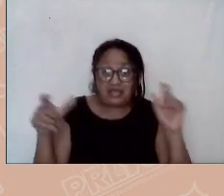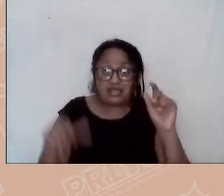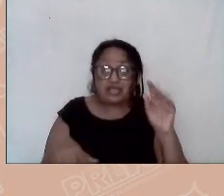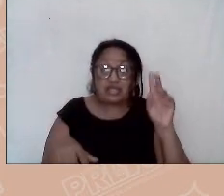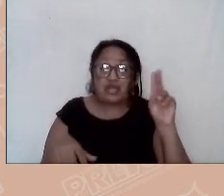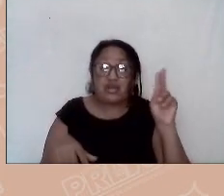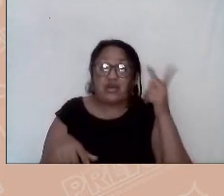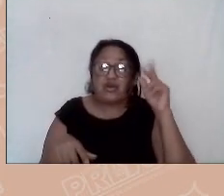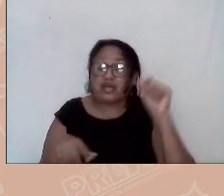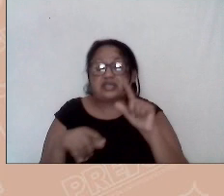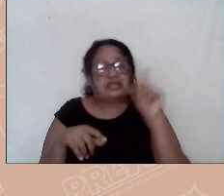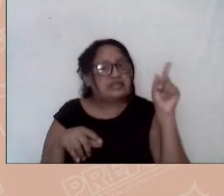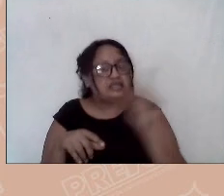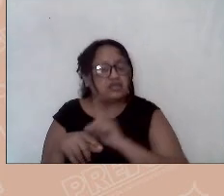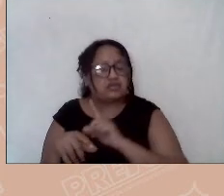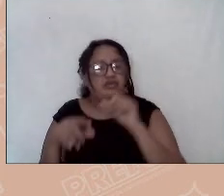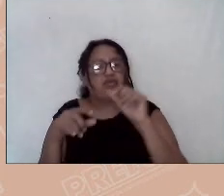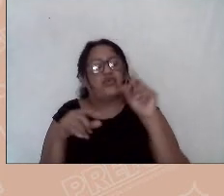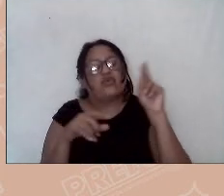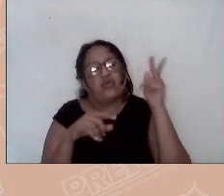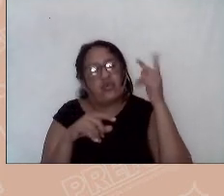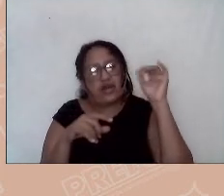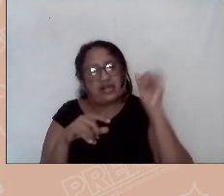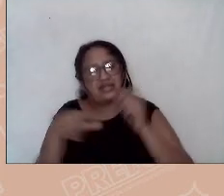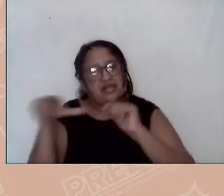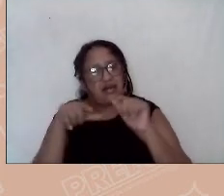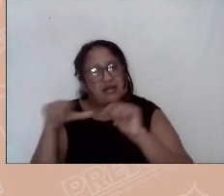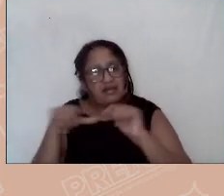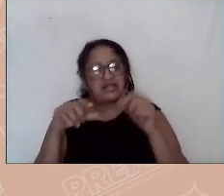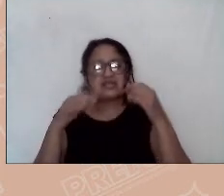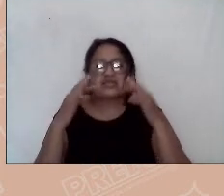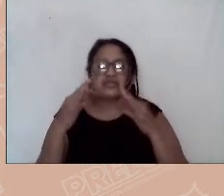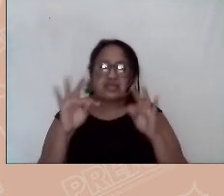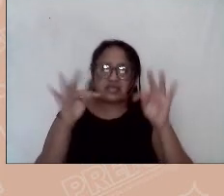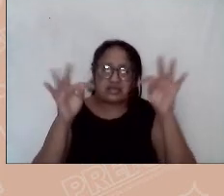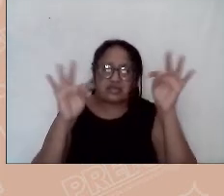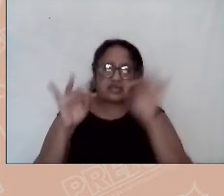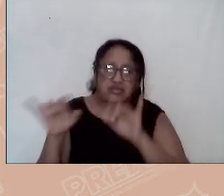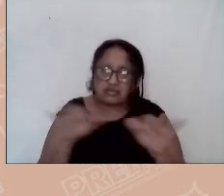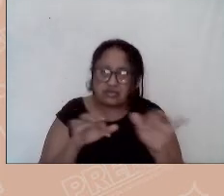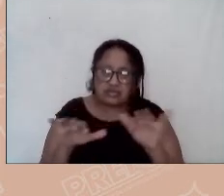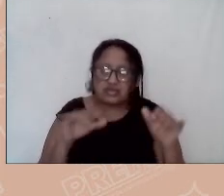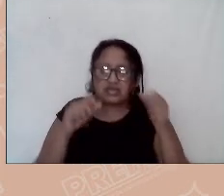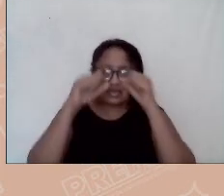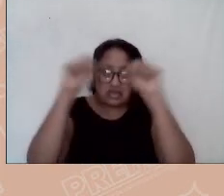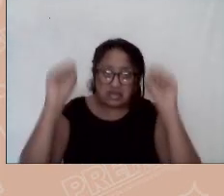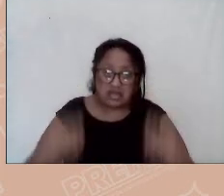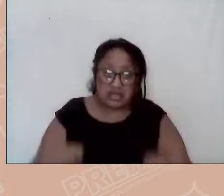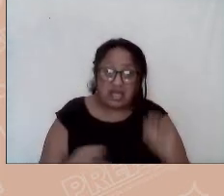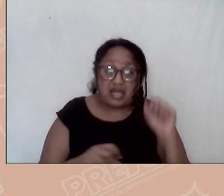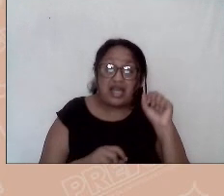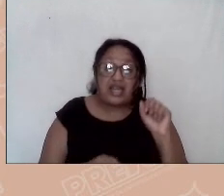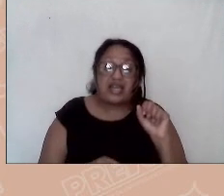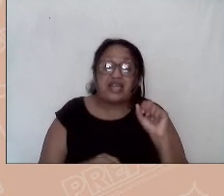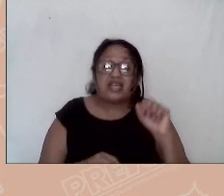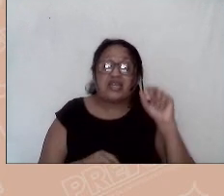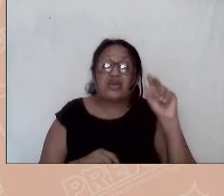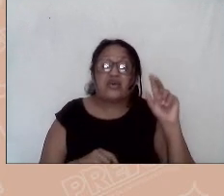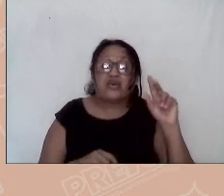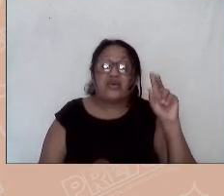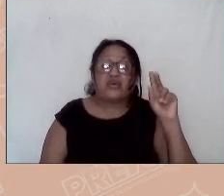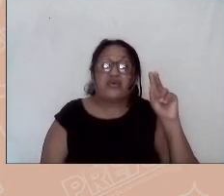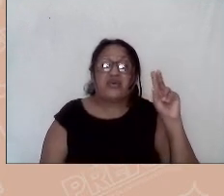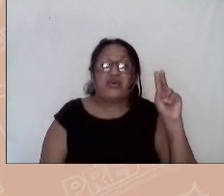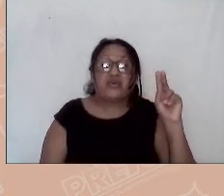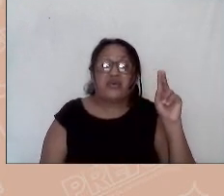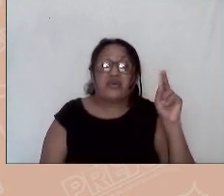hacker é aquele cara que faz que trabalha com informática com sistemas tudo e o cracker é o cara que faz isso mas que